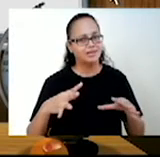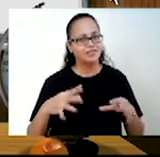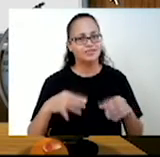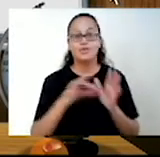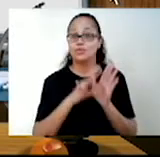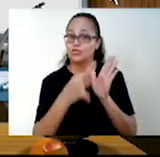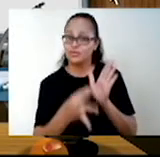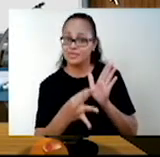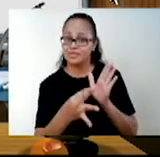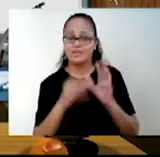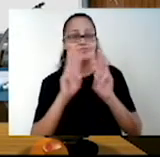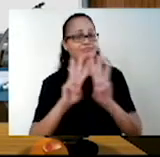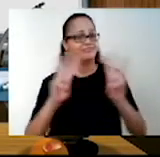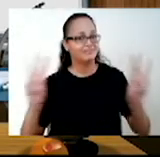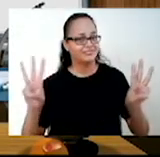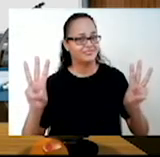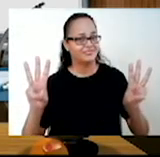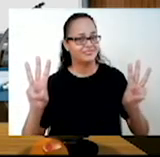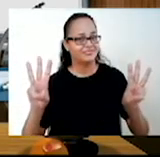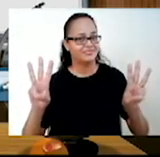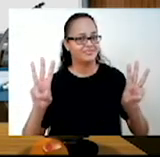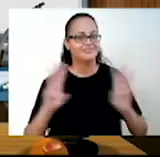Comentários e sugestões, fale com a gente no e-mail